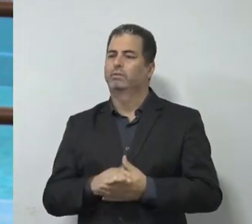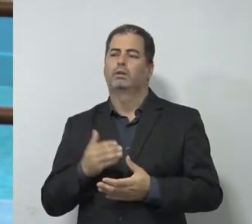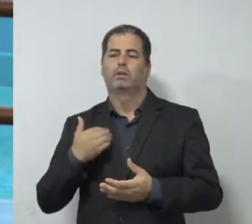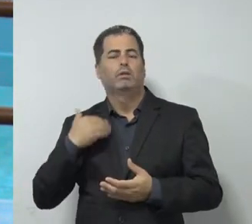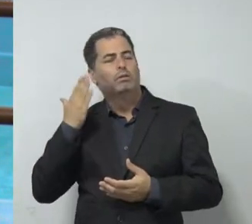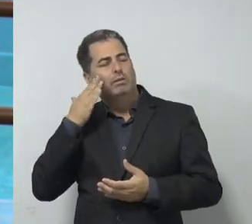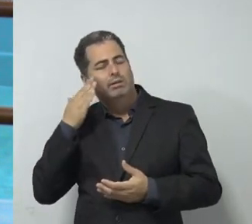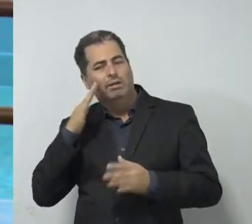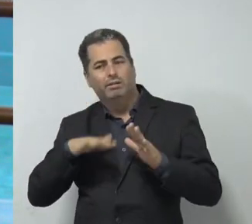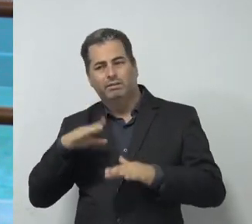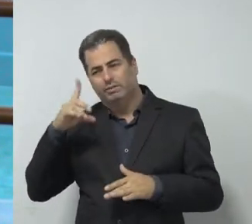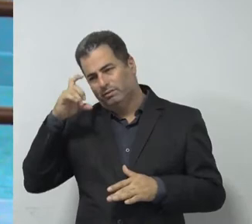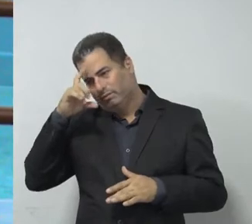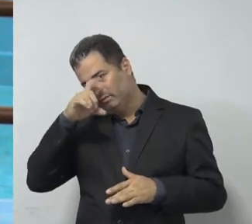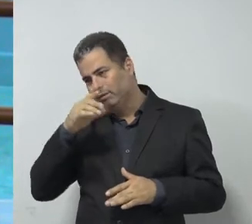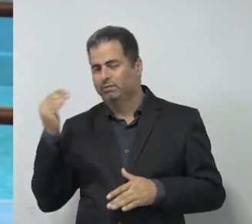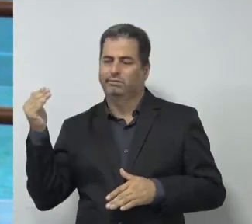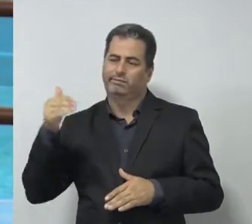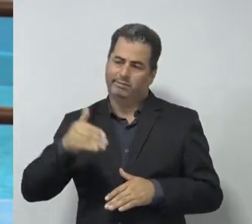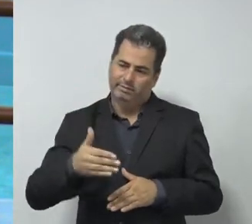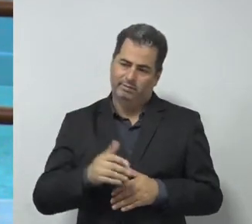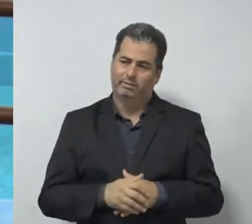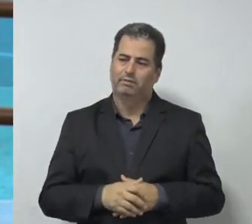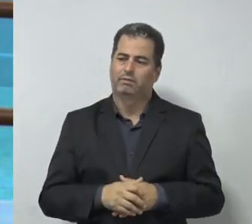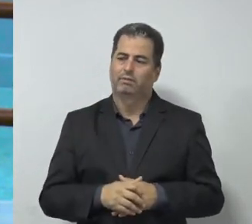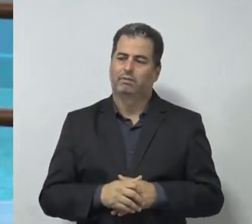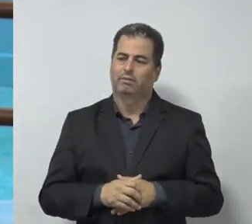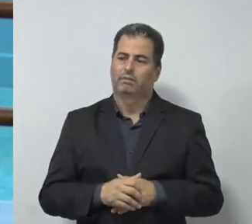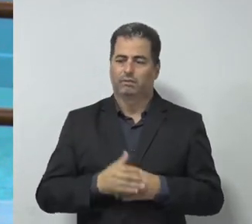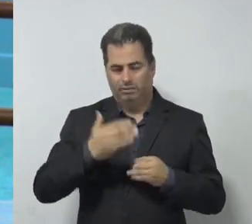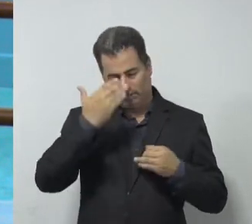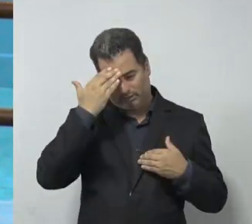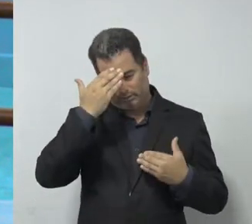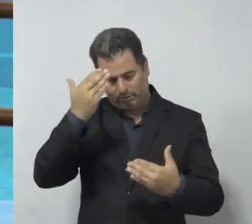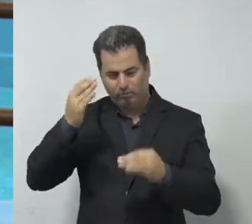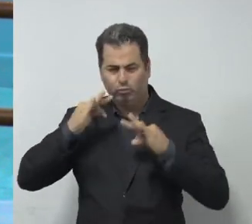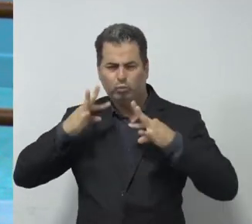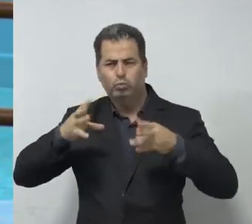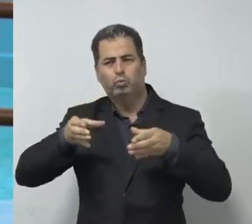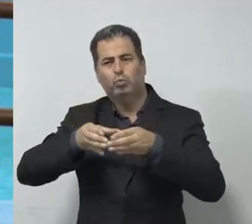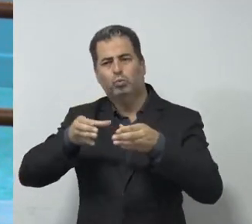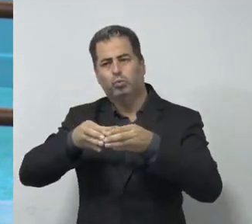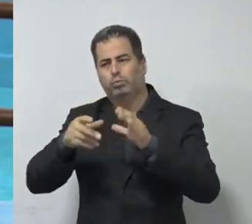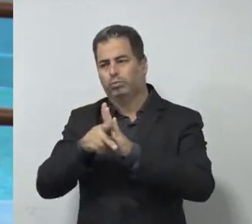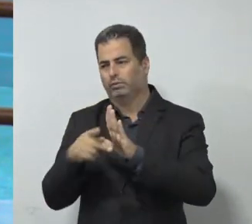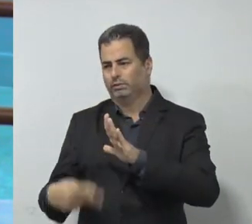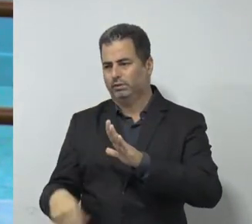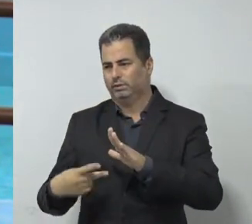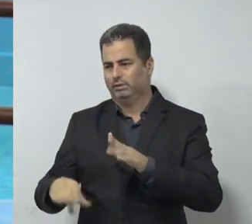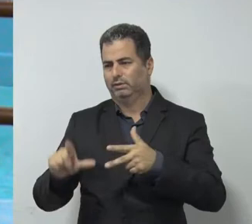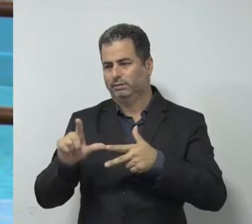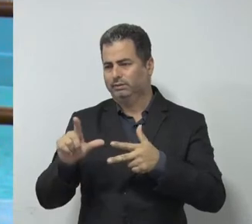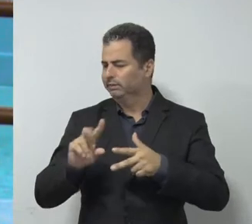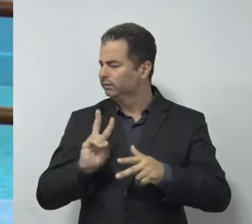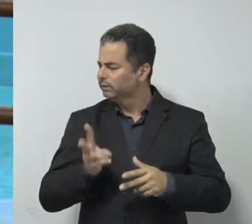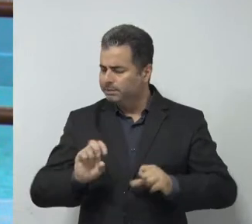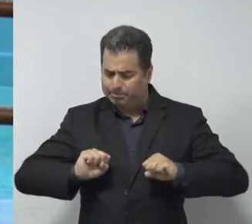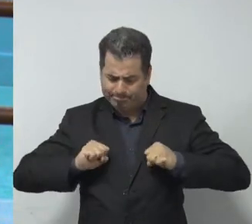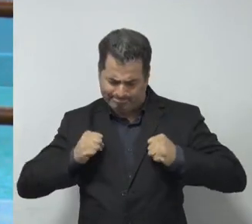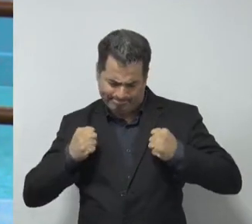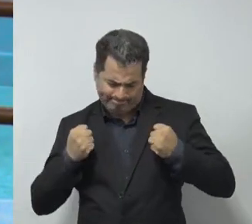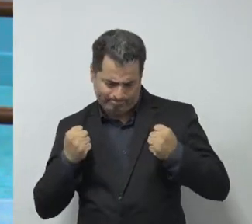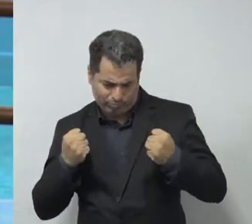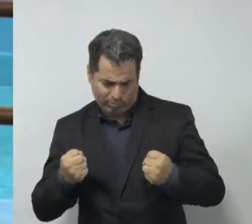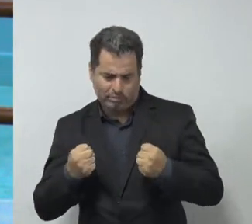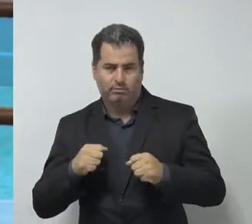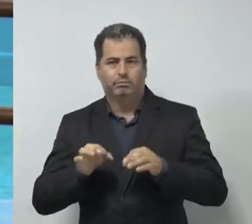deixar os afazeres para estar aqui. Agradeço toda a equipe desta casa, que com certeza não mediram esforço